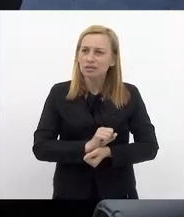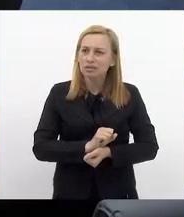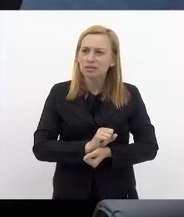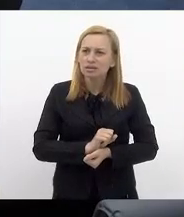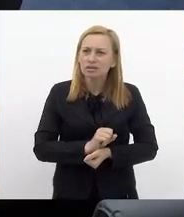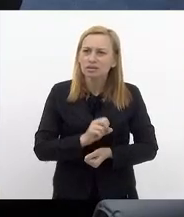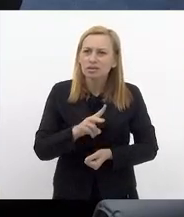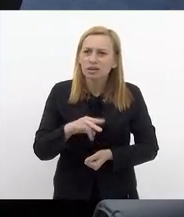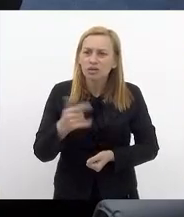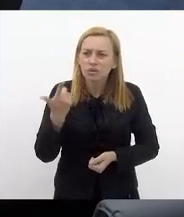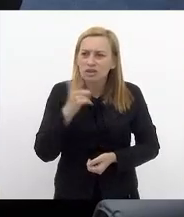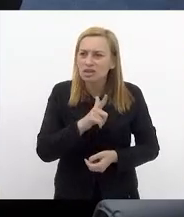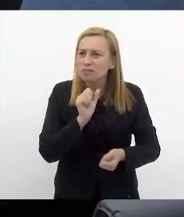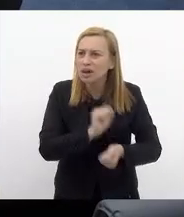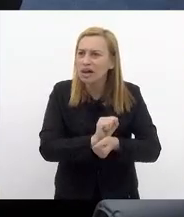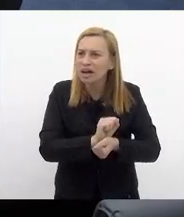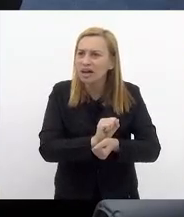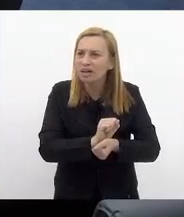Vai conseguir pará-lo?